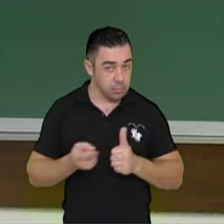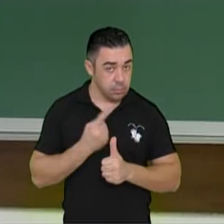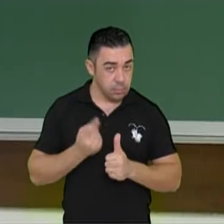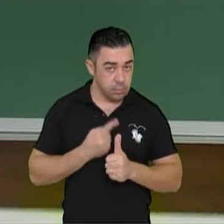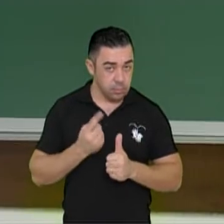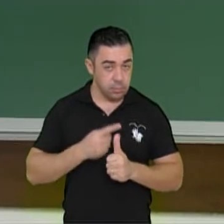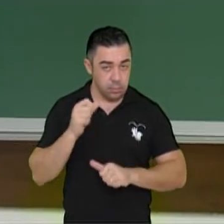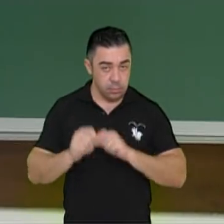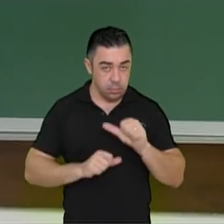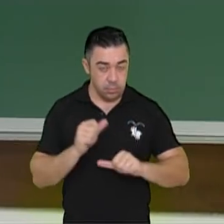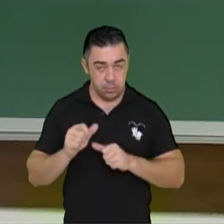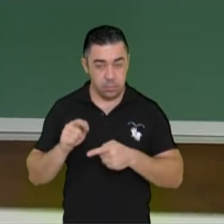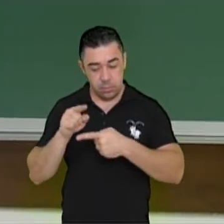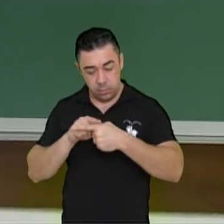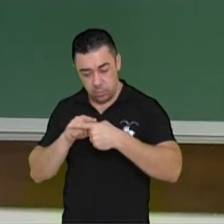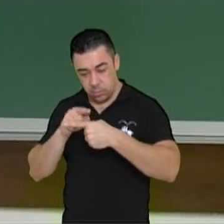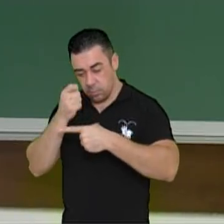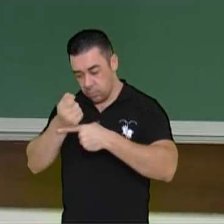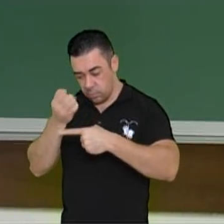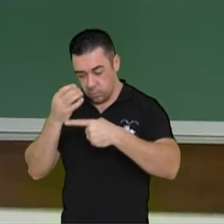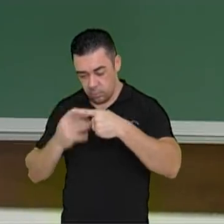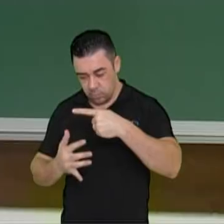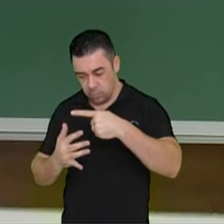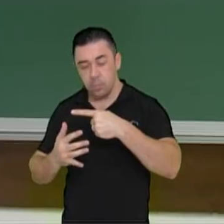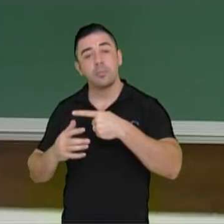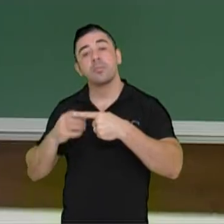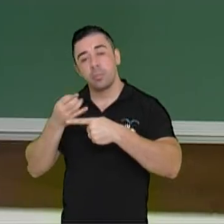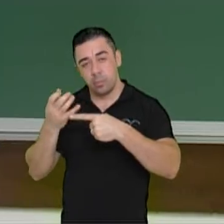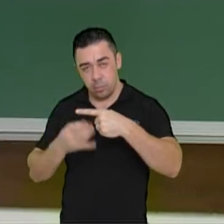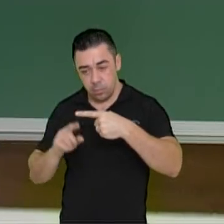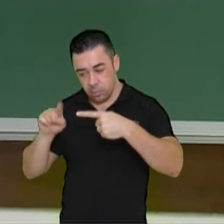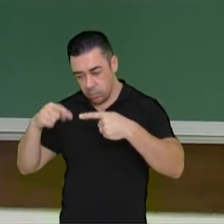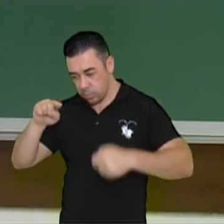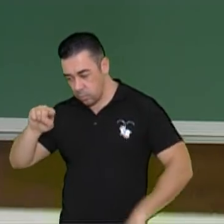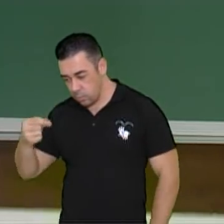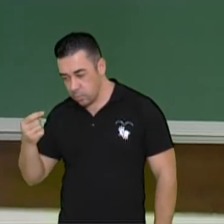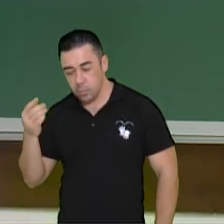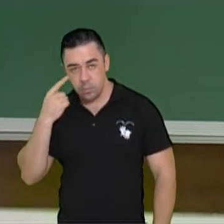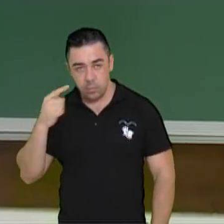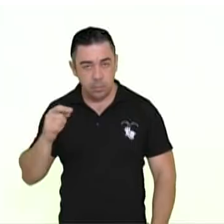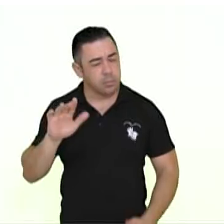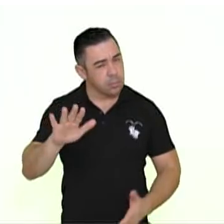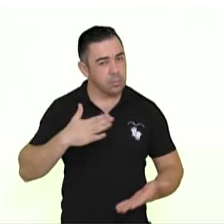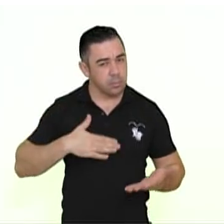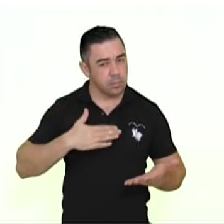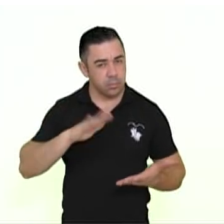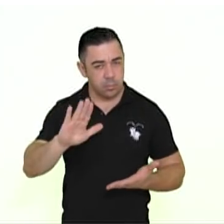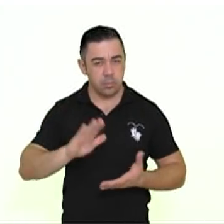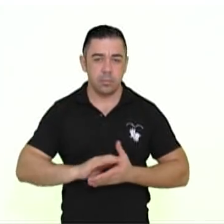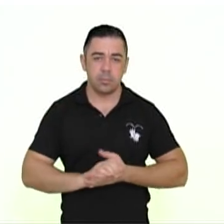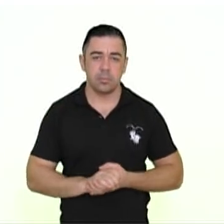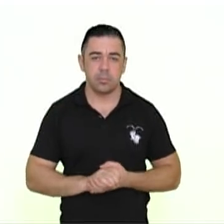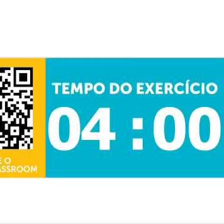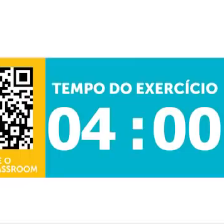Primeiro transforma em fração e depois anda as vírgulas que precisa andar. Tranquilo? Daqui a pouco a gente volta.